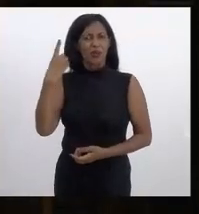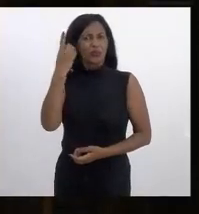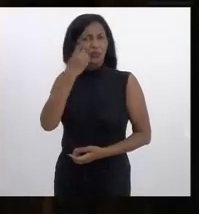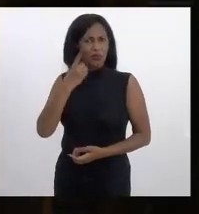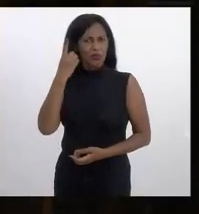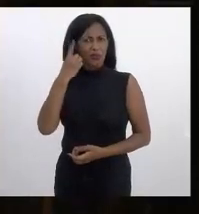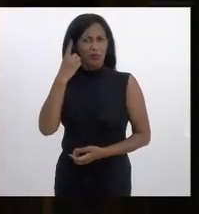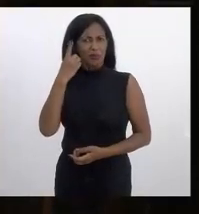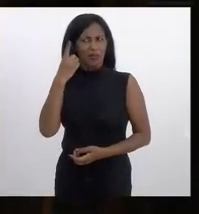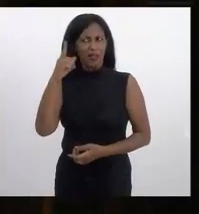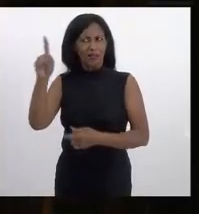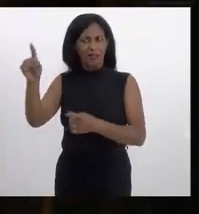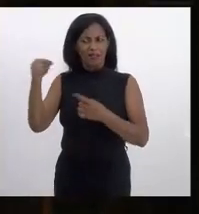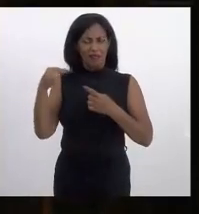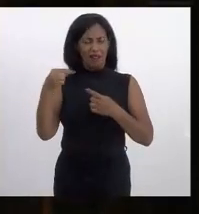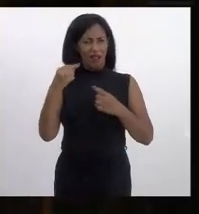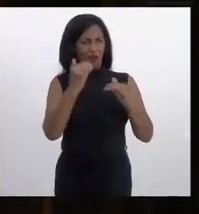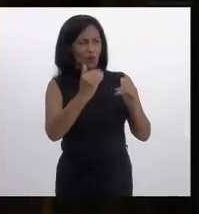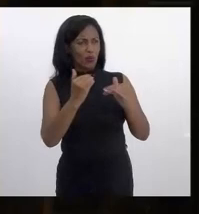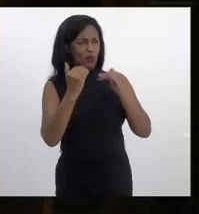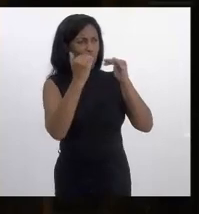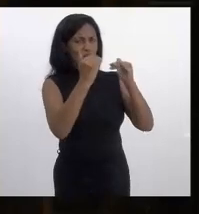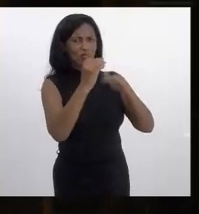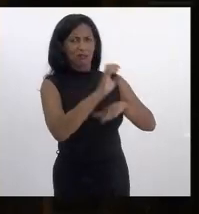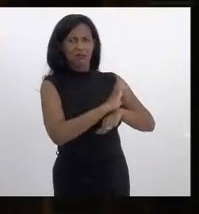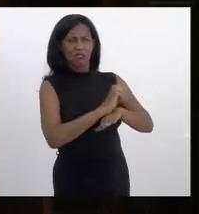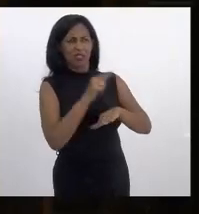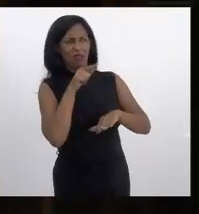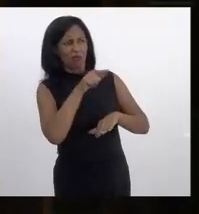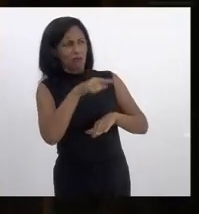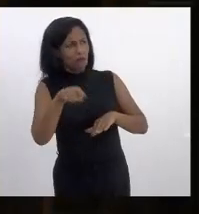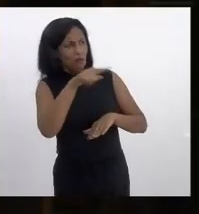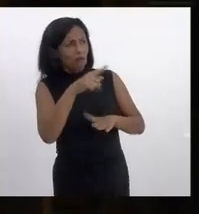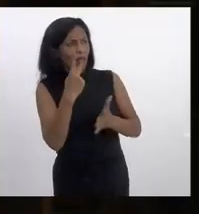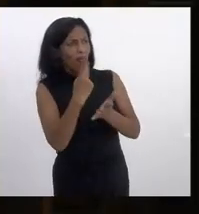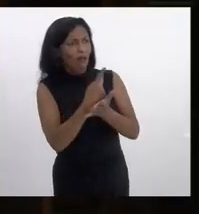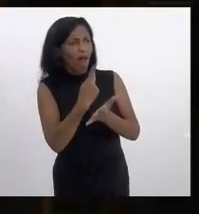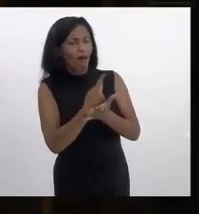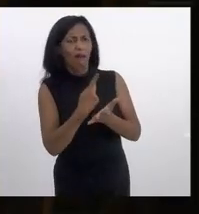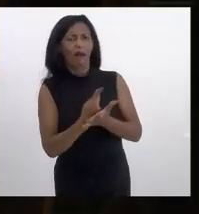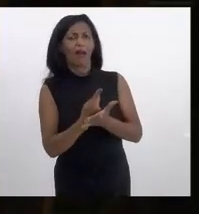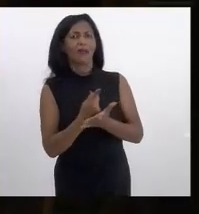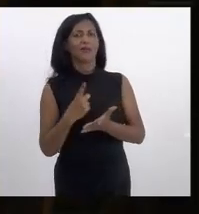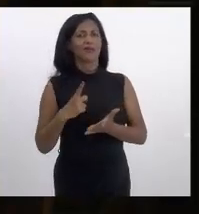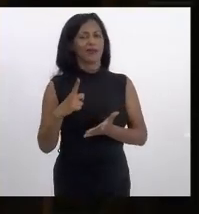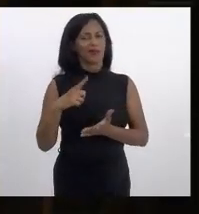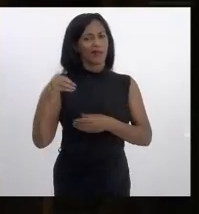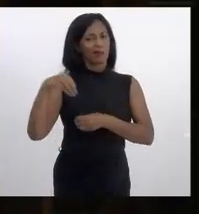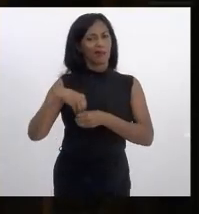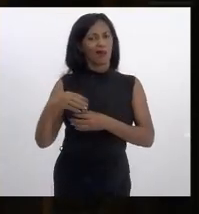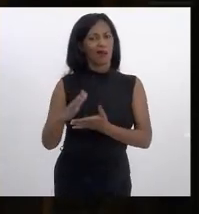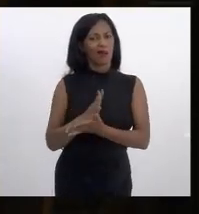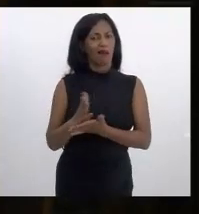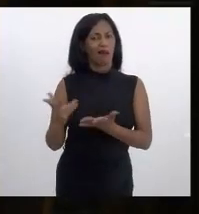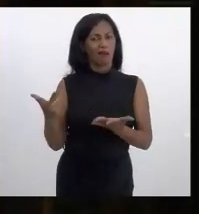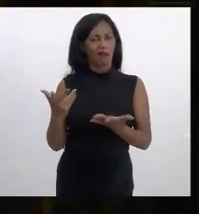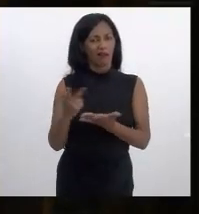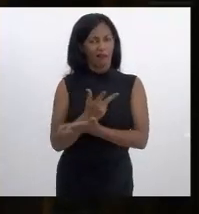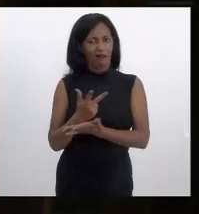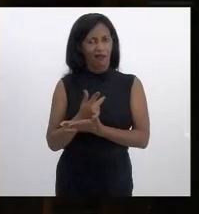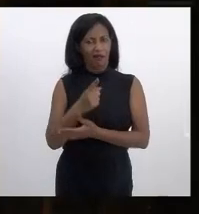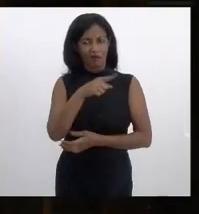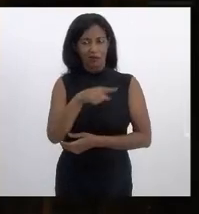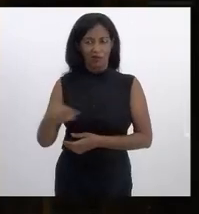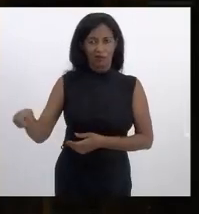convencendo o nosso estado maior que o que foi feito foi errado bom então tem alguma coisa errada eu acho que todos nós